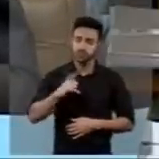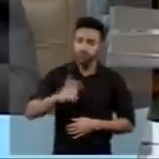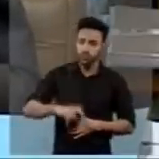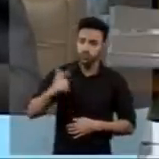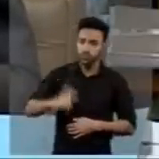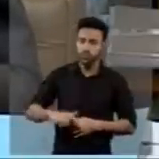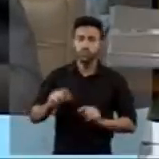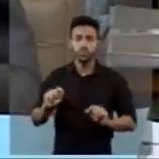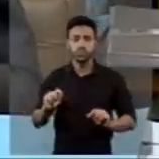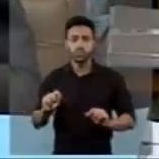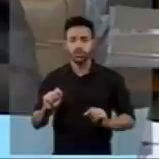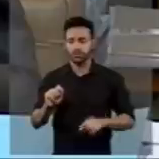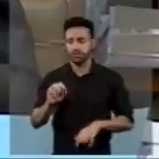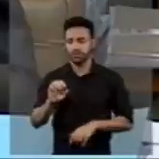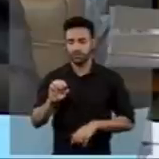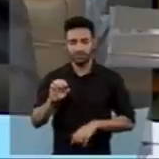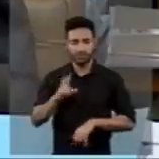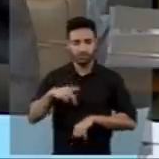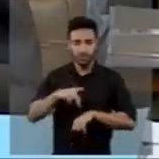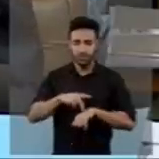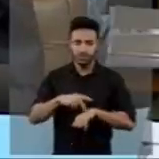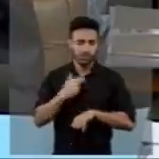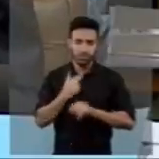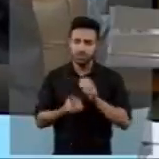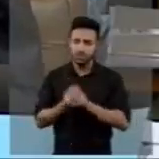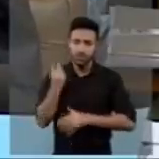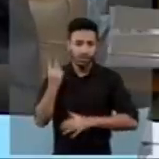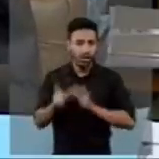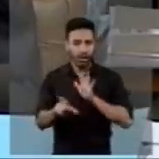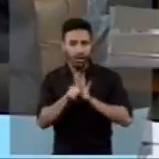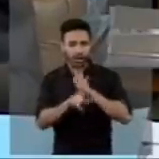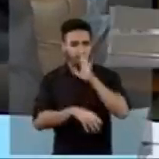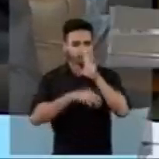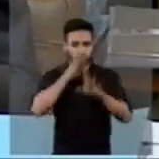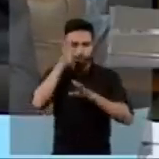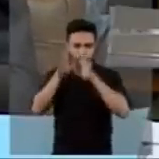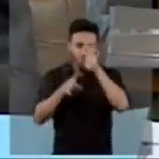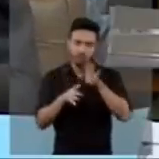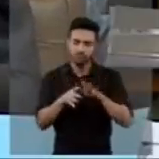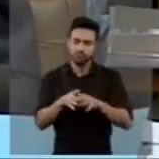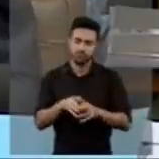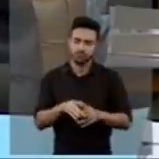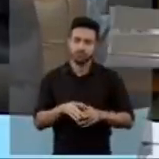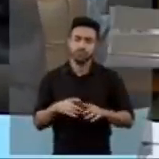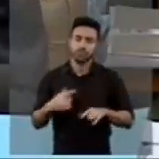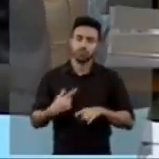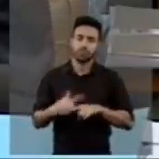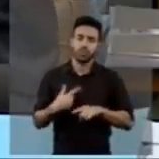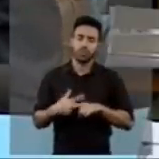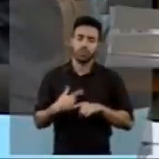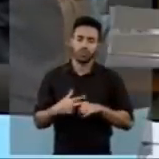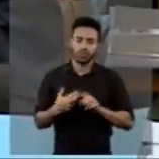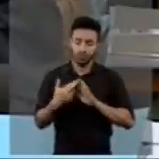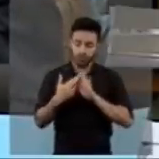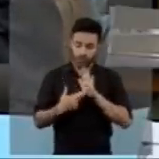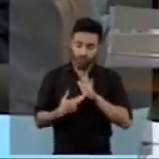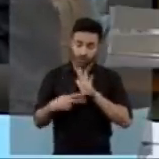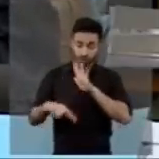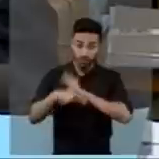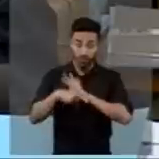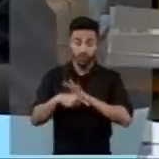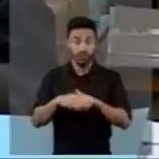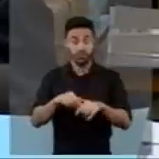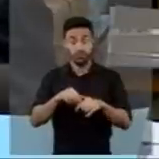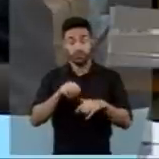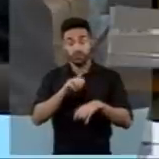que o Estado não pode legislar abusivamente, na medida em que a atividade normativa do Estado, a